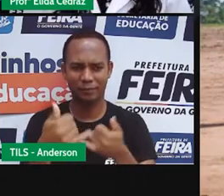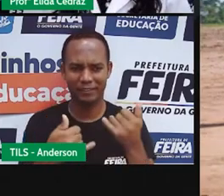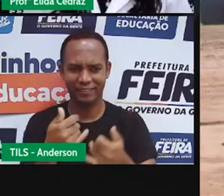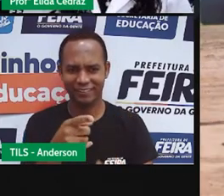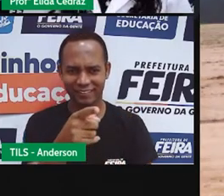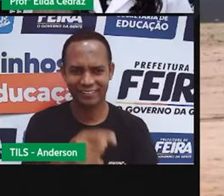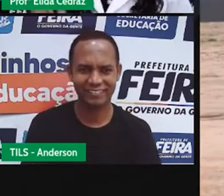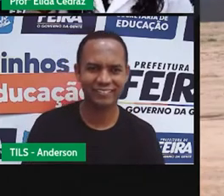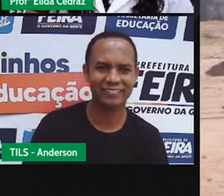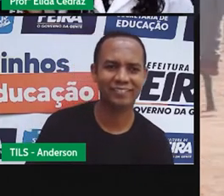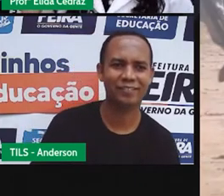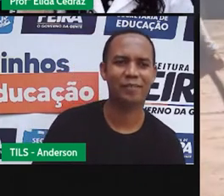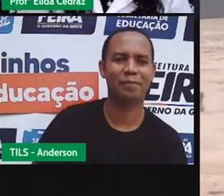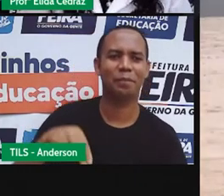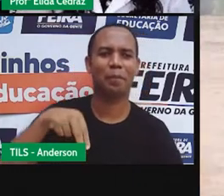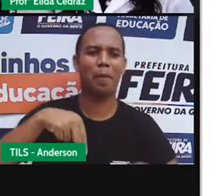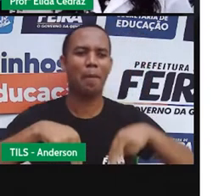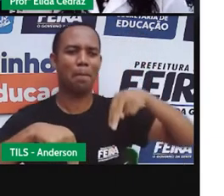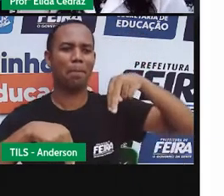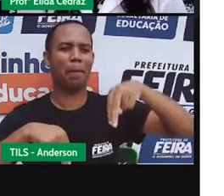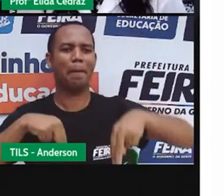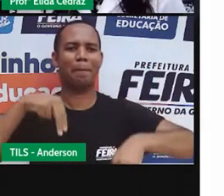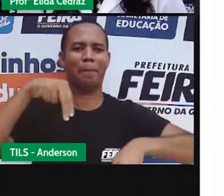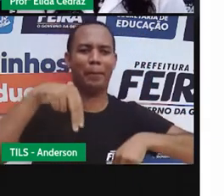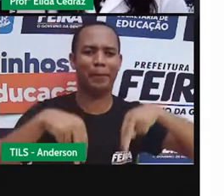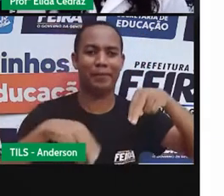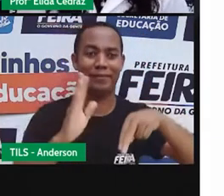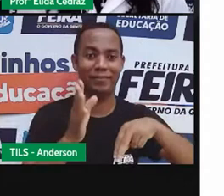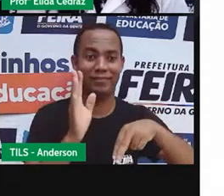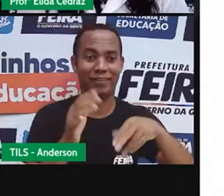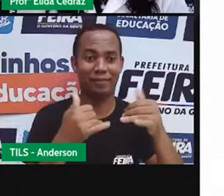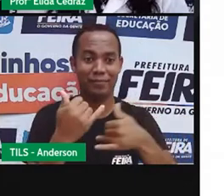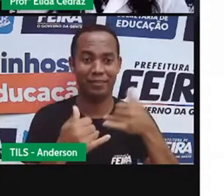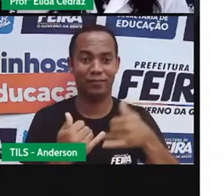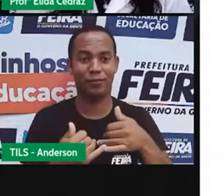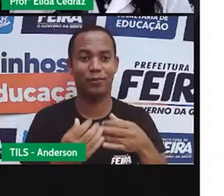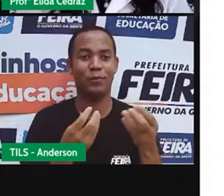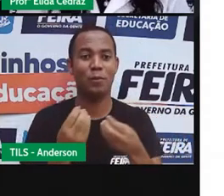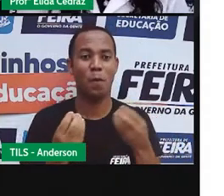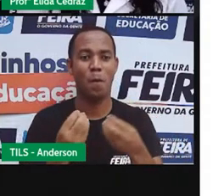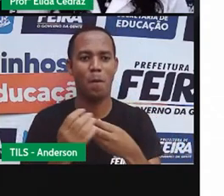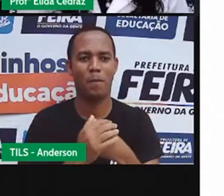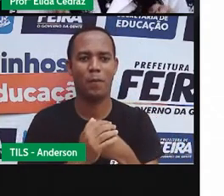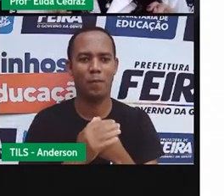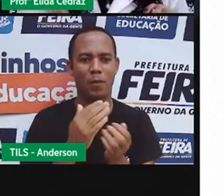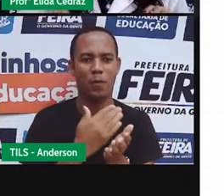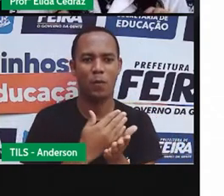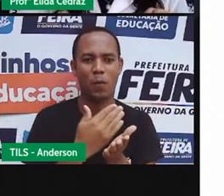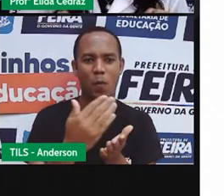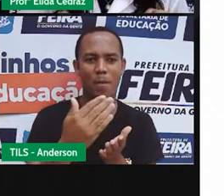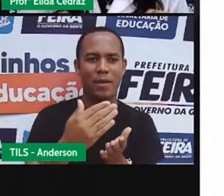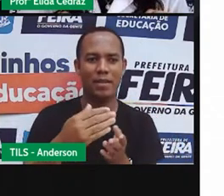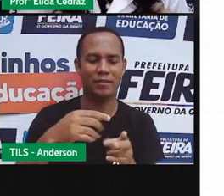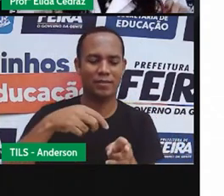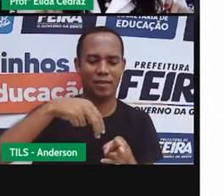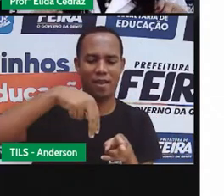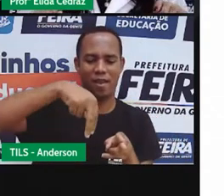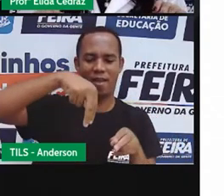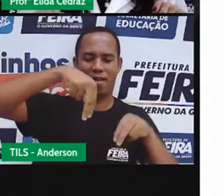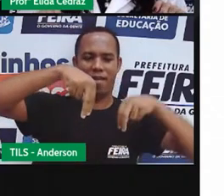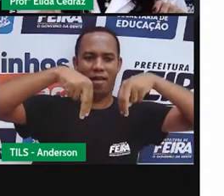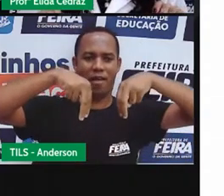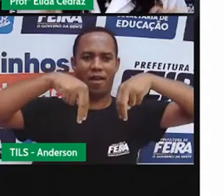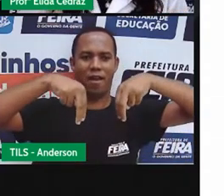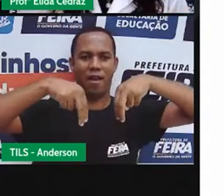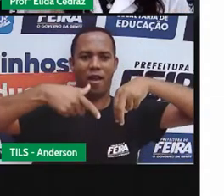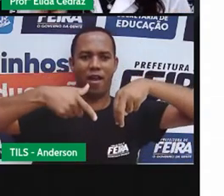A perna de pau. A brincadeira não começa quando sobe nas